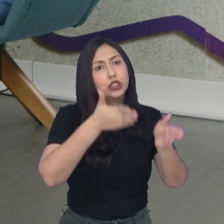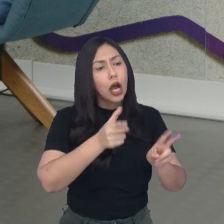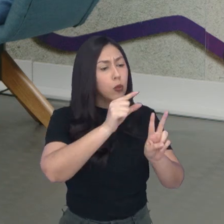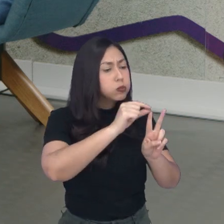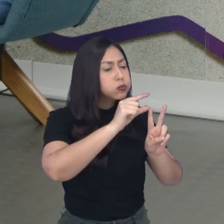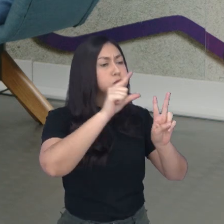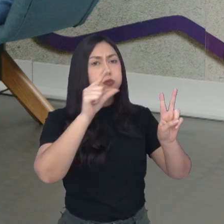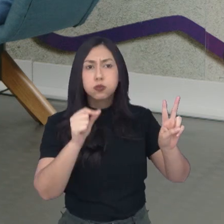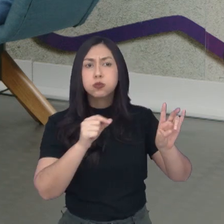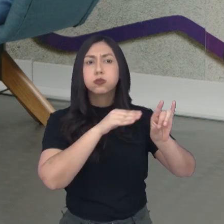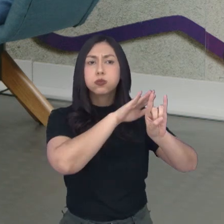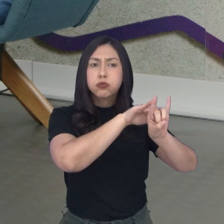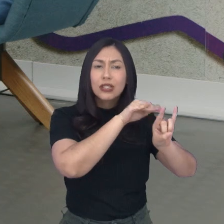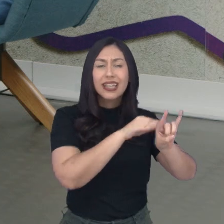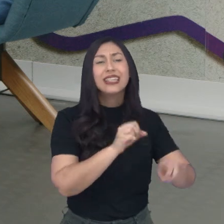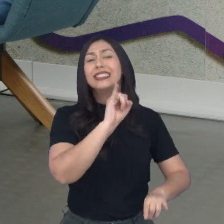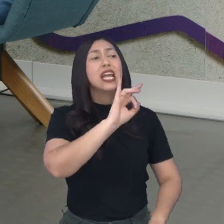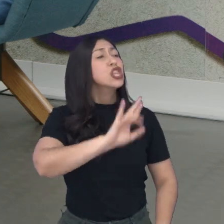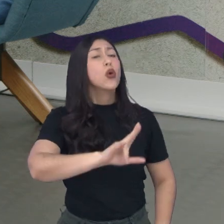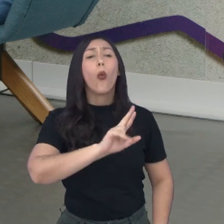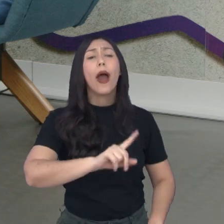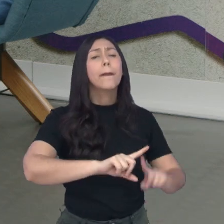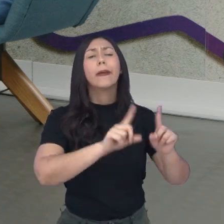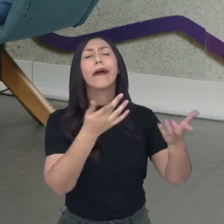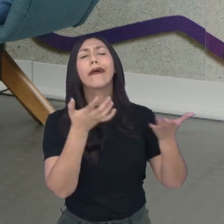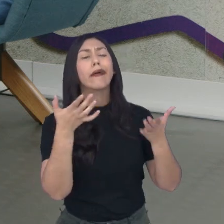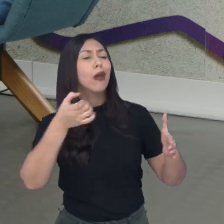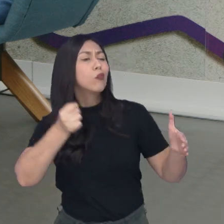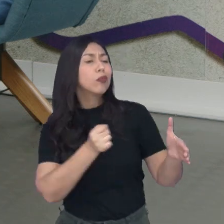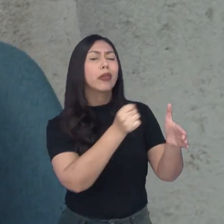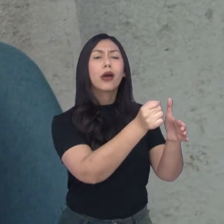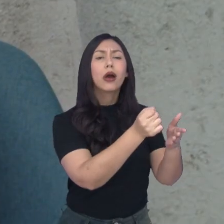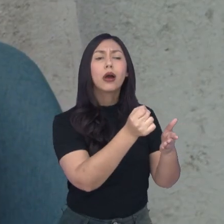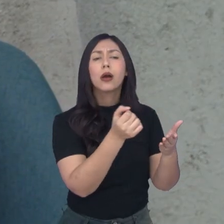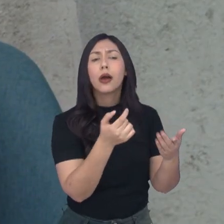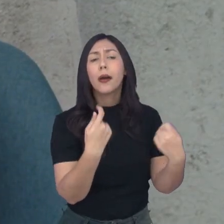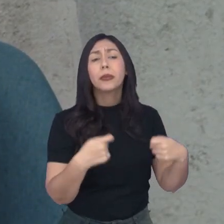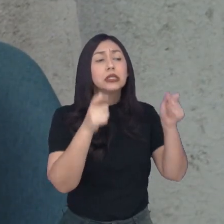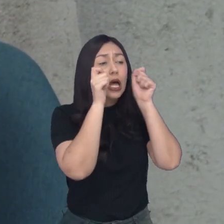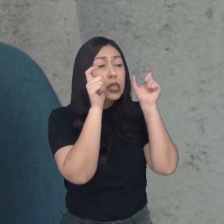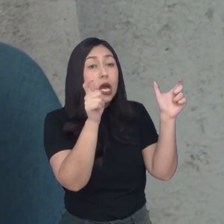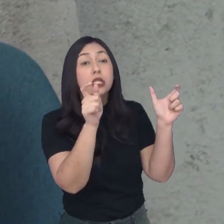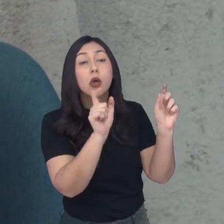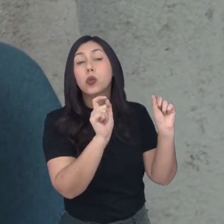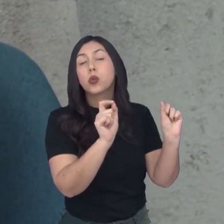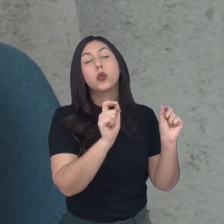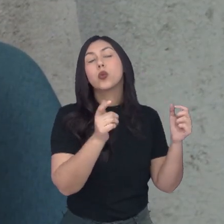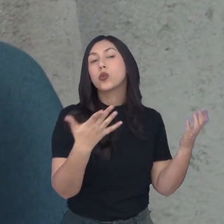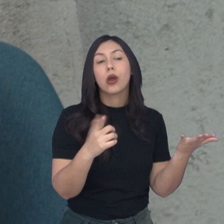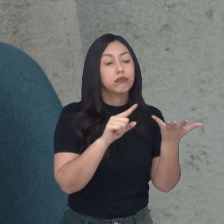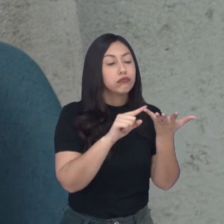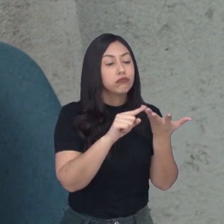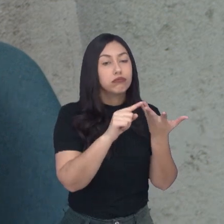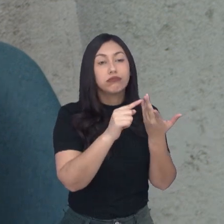né? Mas a pessoa não é, ou ela fala, vou tentar entrar nesse mercado. Que pontos que ela tem que ter esse cuidado ali na hora de abrir um negócio,